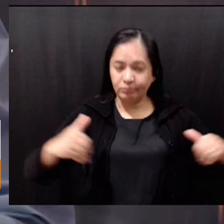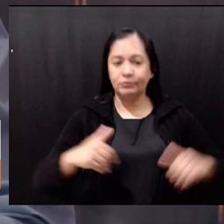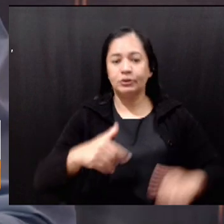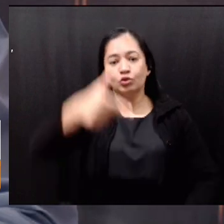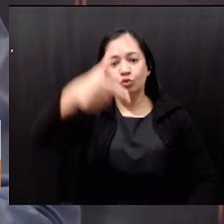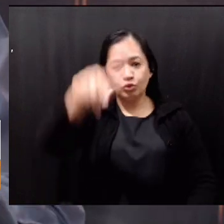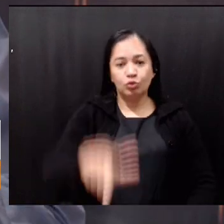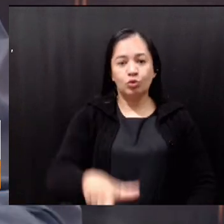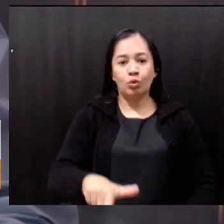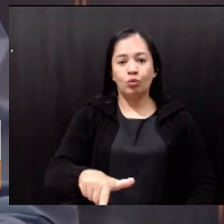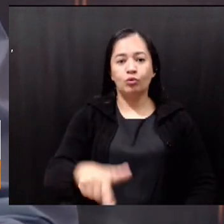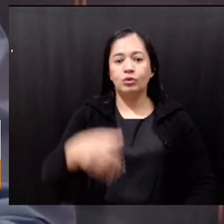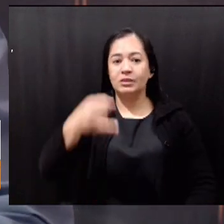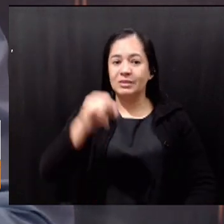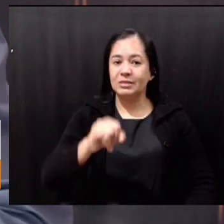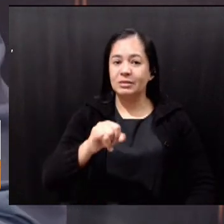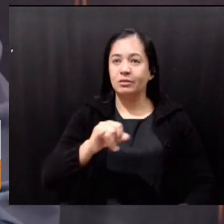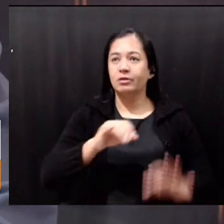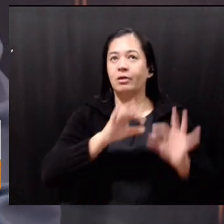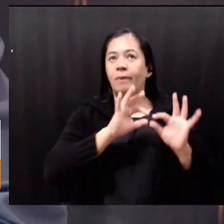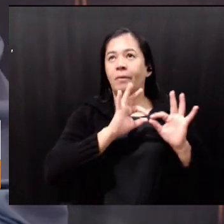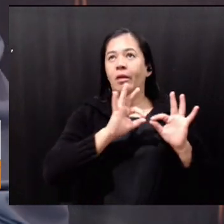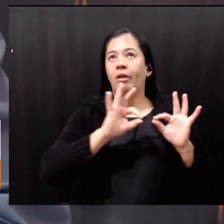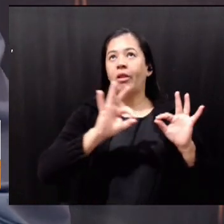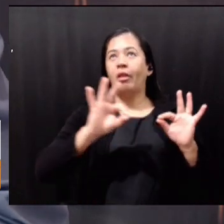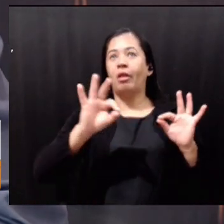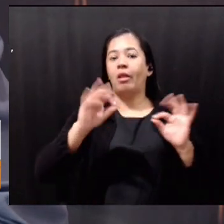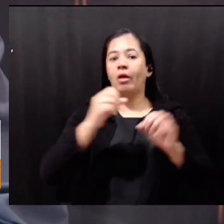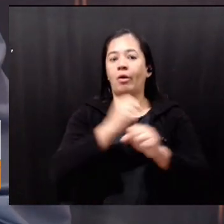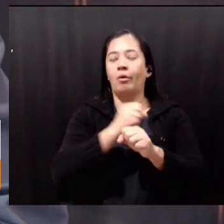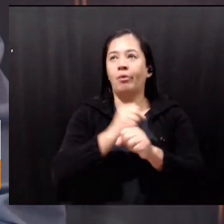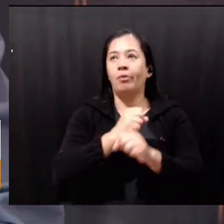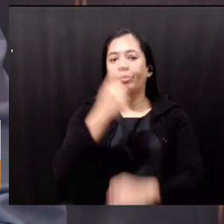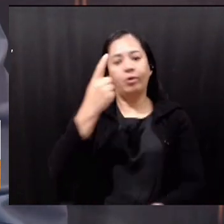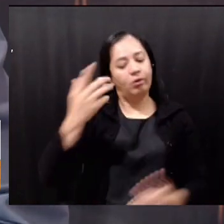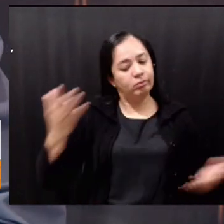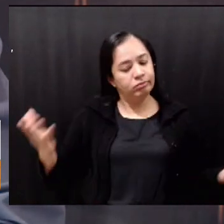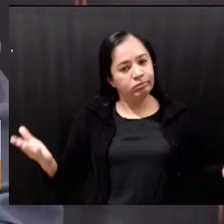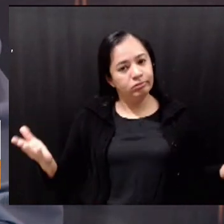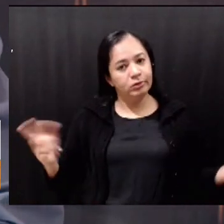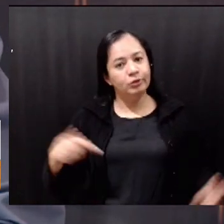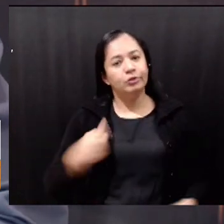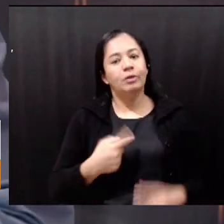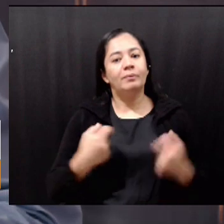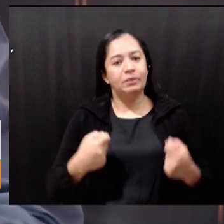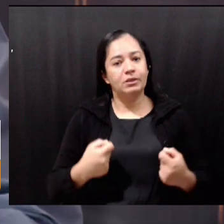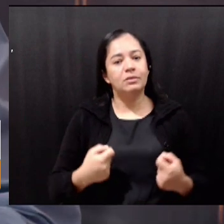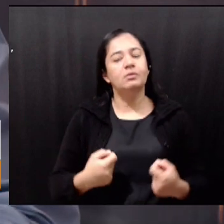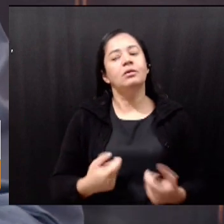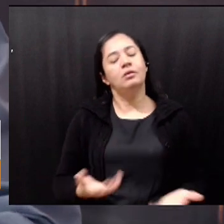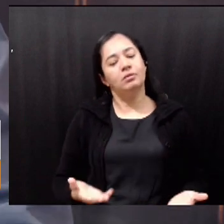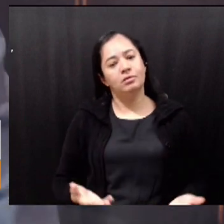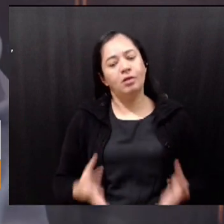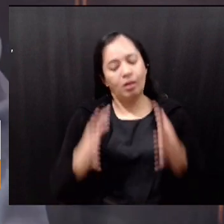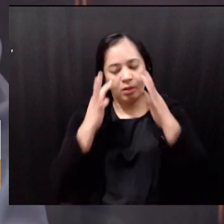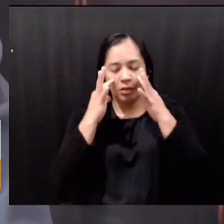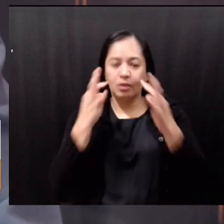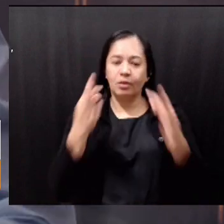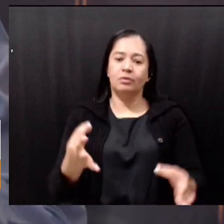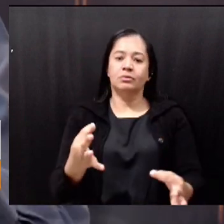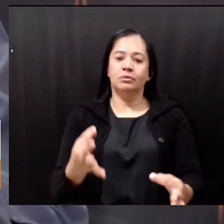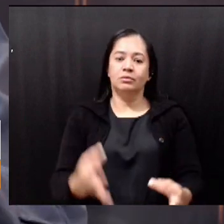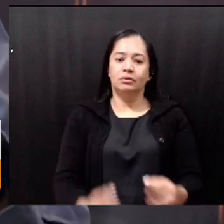pelos 365 dias, aí a gente precisa realmente rever e tentar,